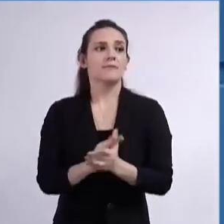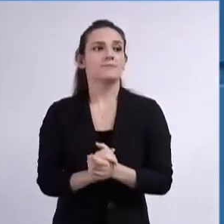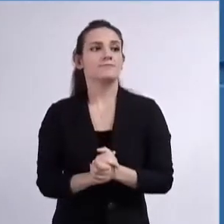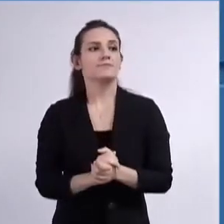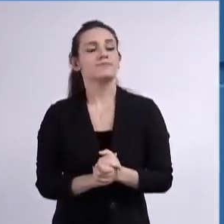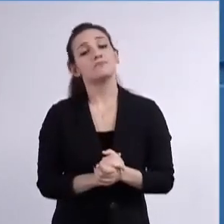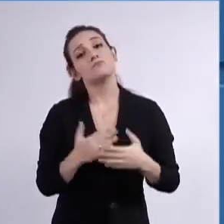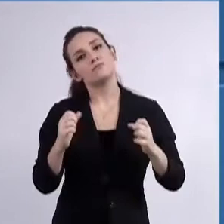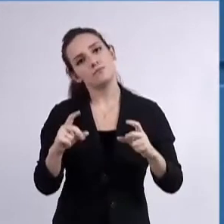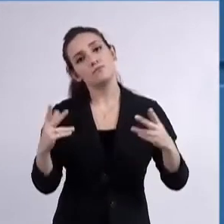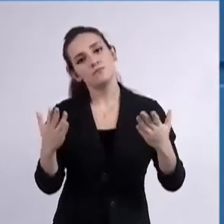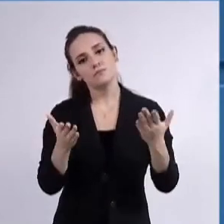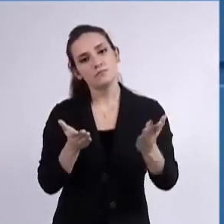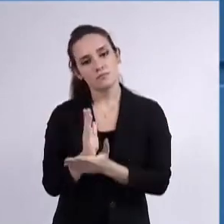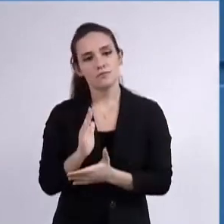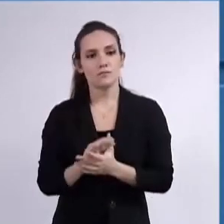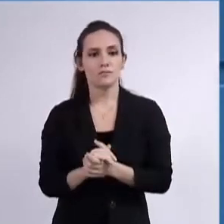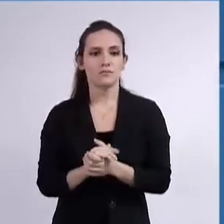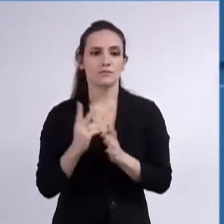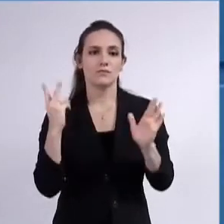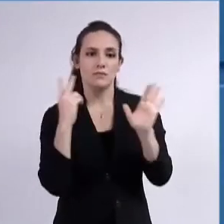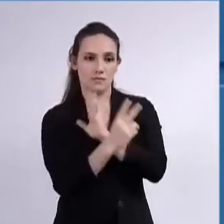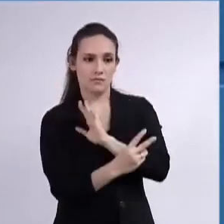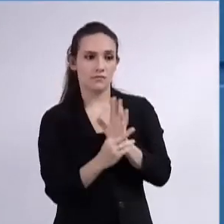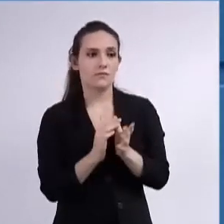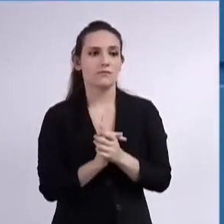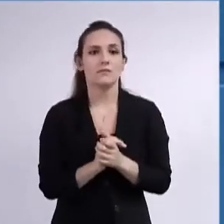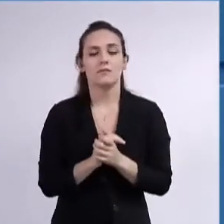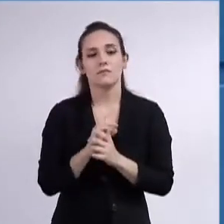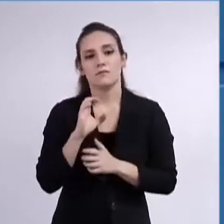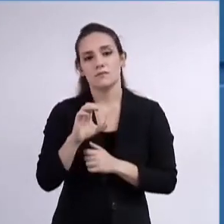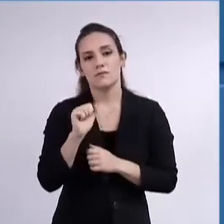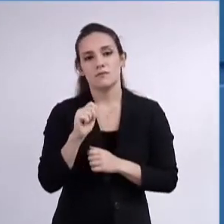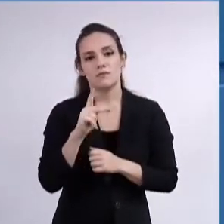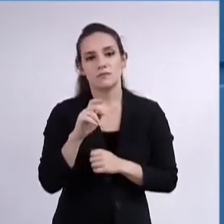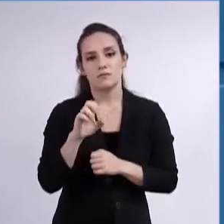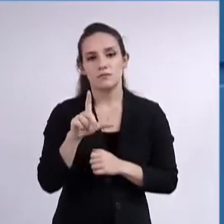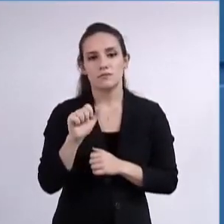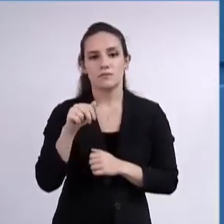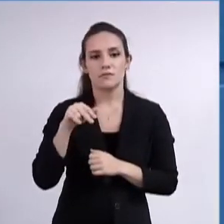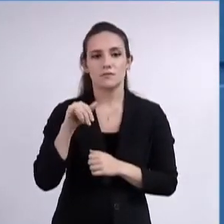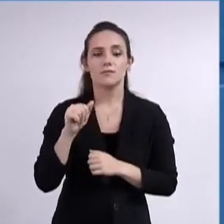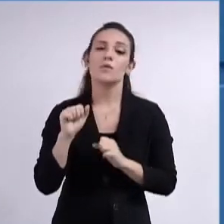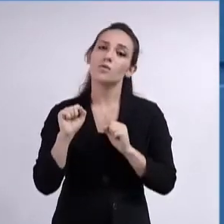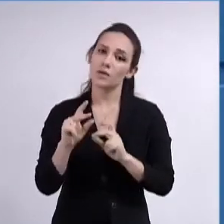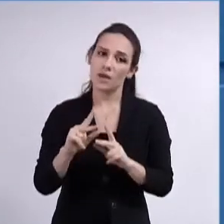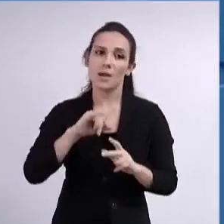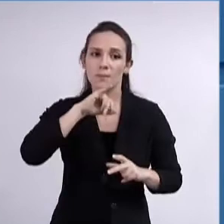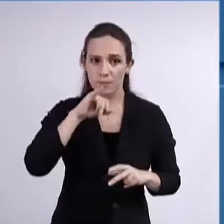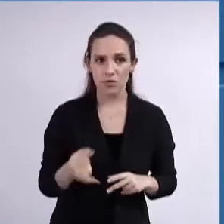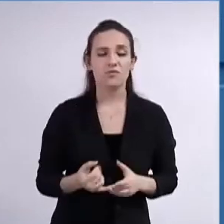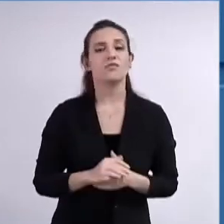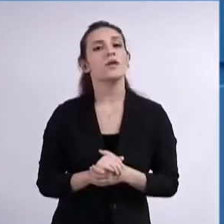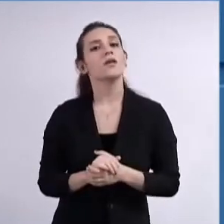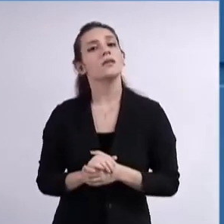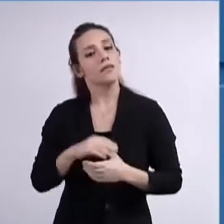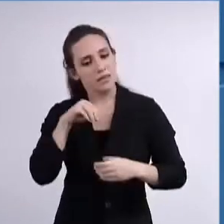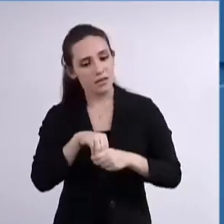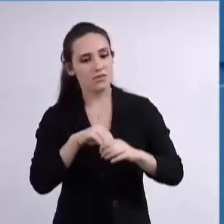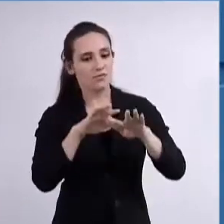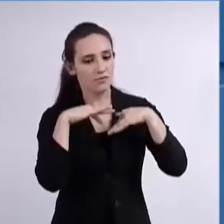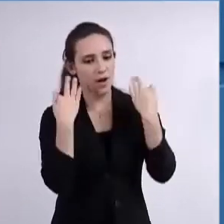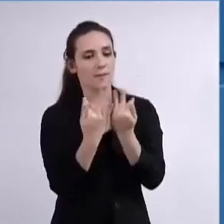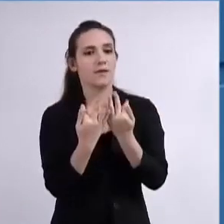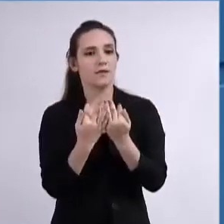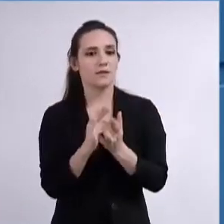como hoje nós aprovamos aqui esse veto da questão da capelania, que a gente possa aproveitar a educação, reestruturar a família